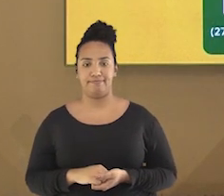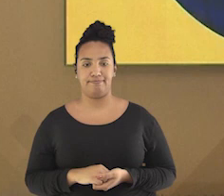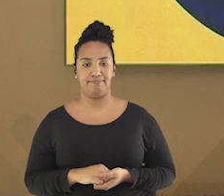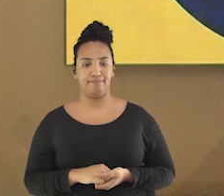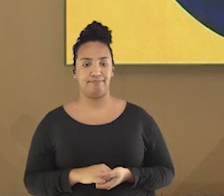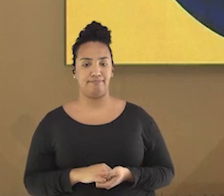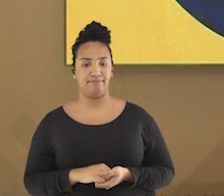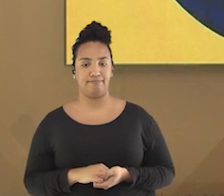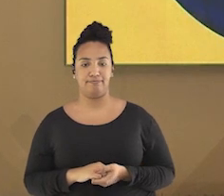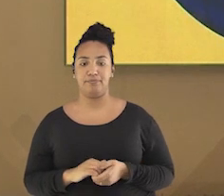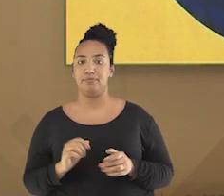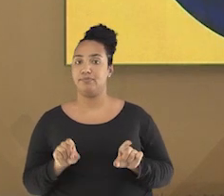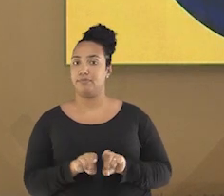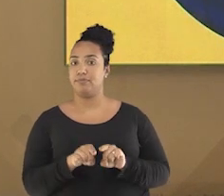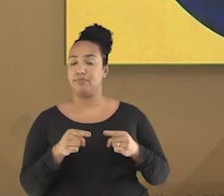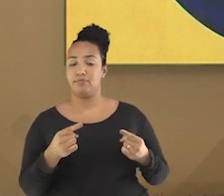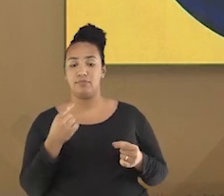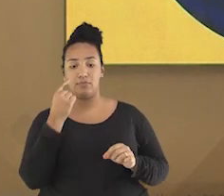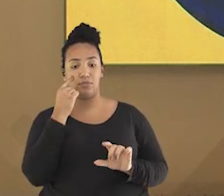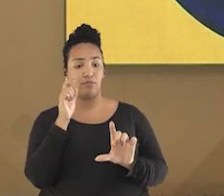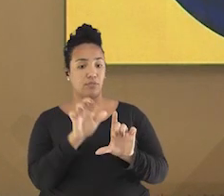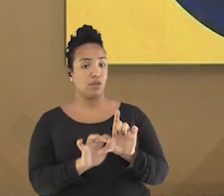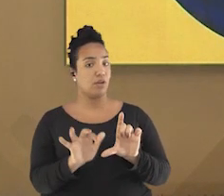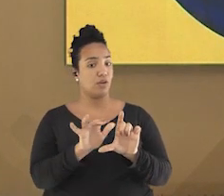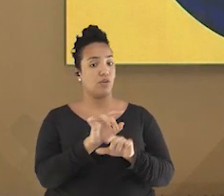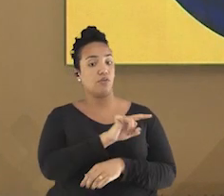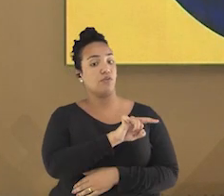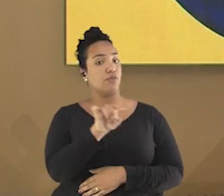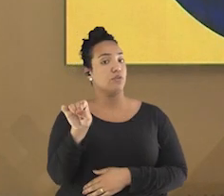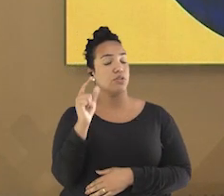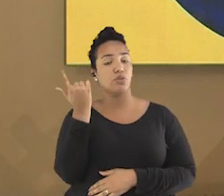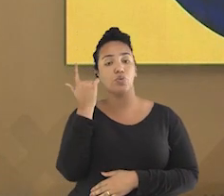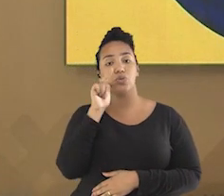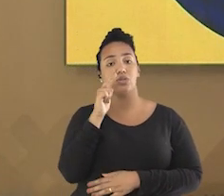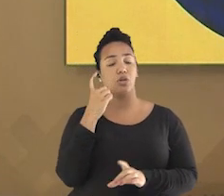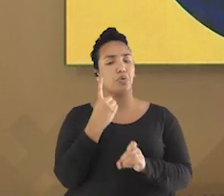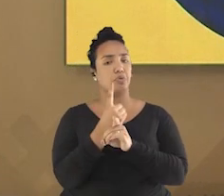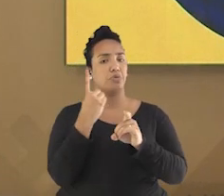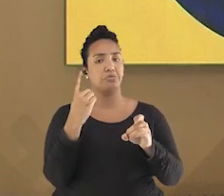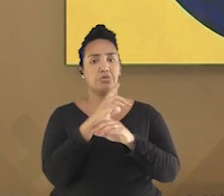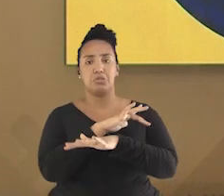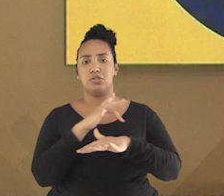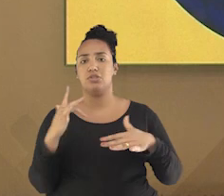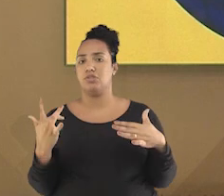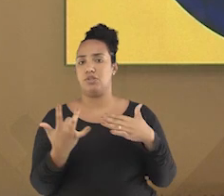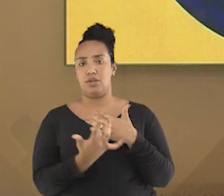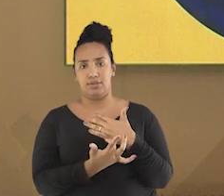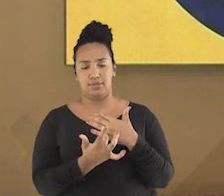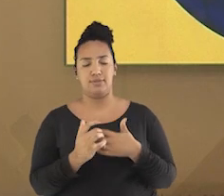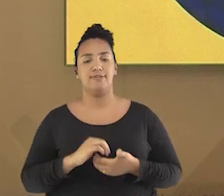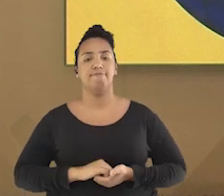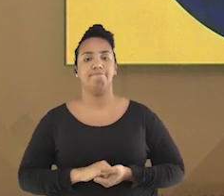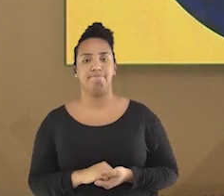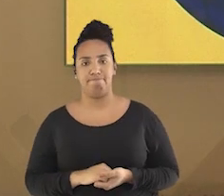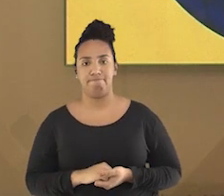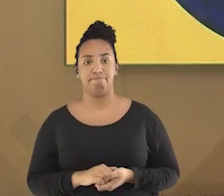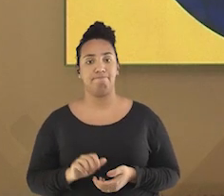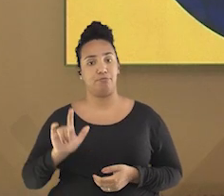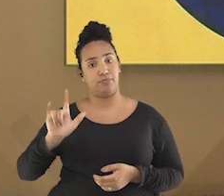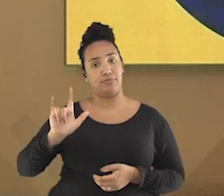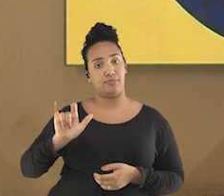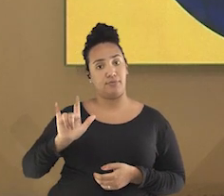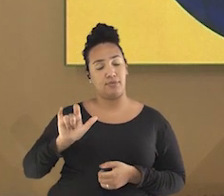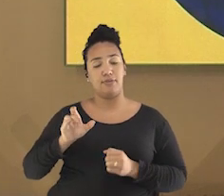E através desse QR Code aqui, você tem acesso a todas as nossas redes sociais. O nosso